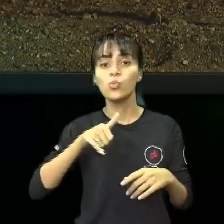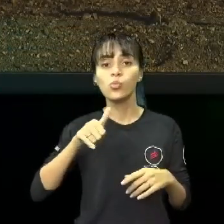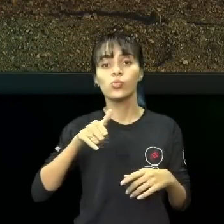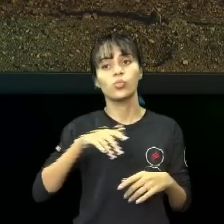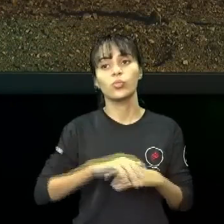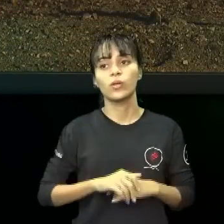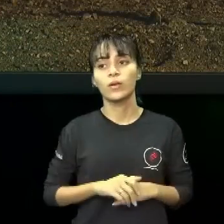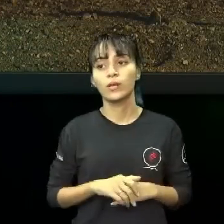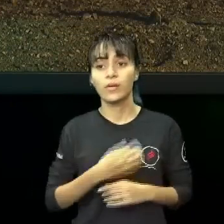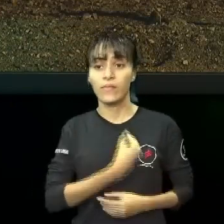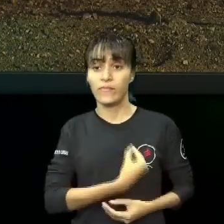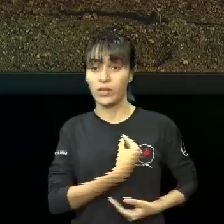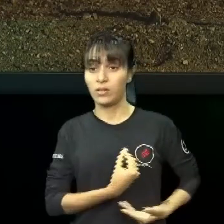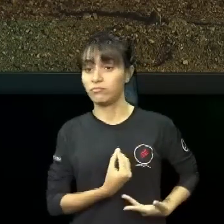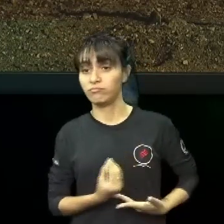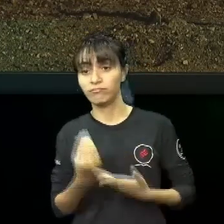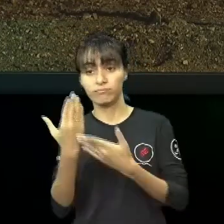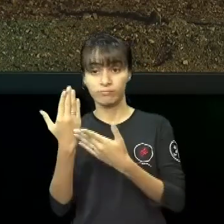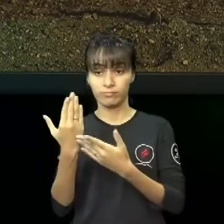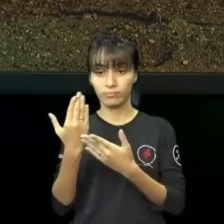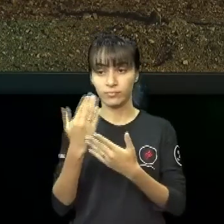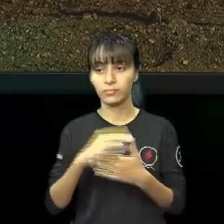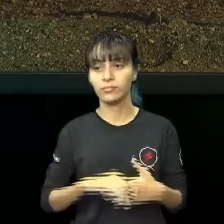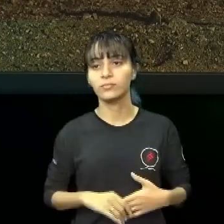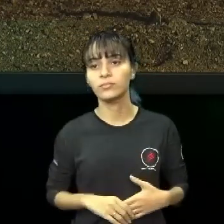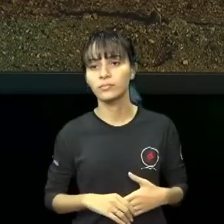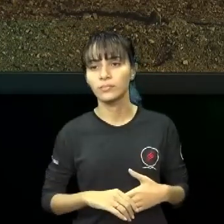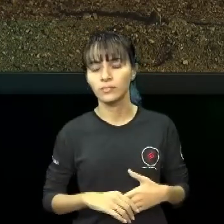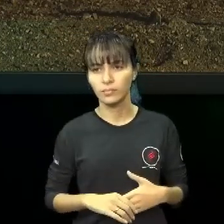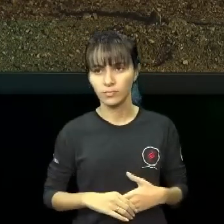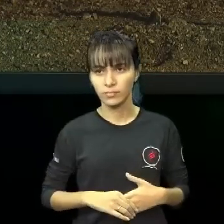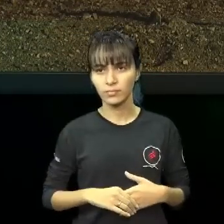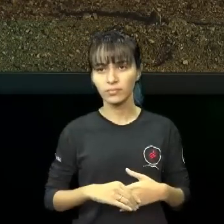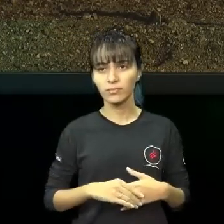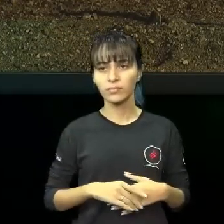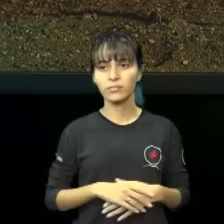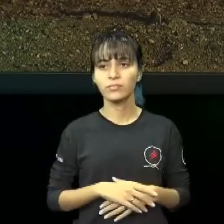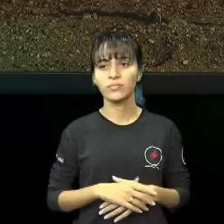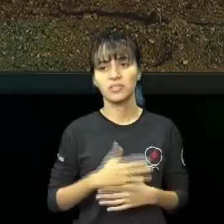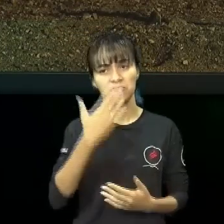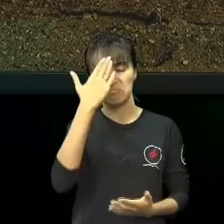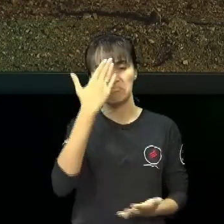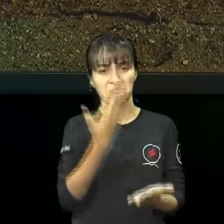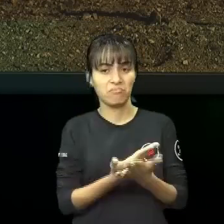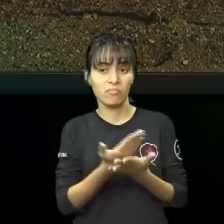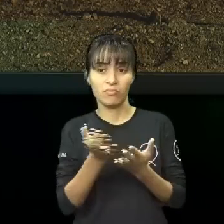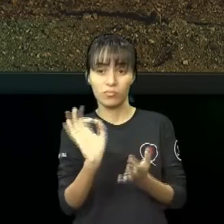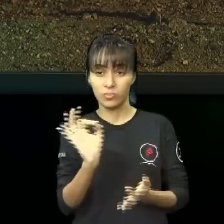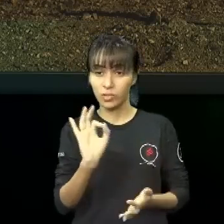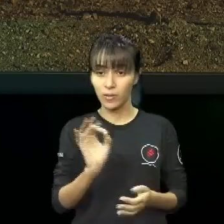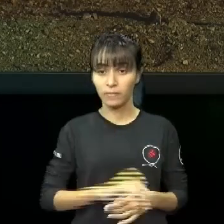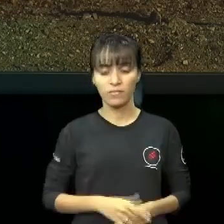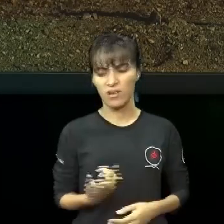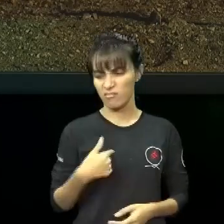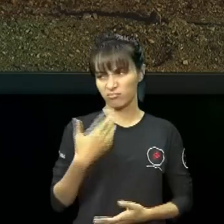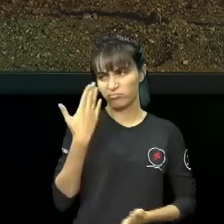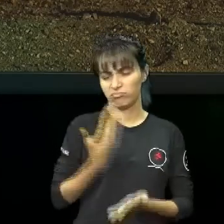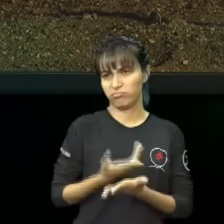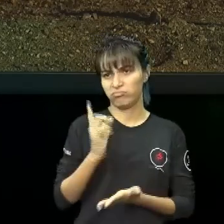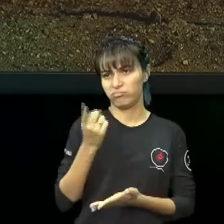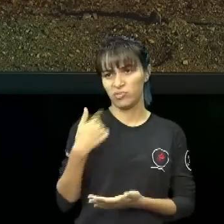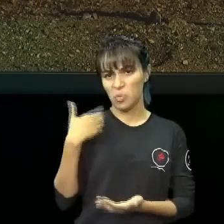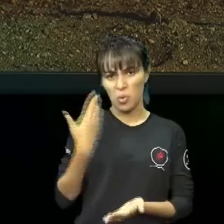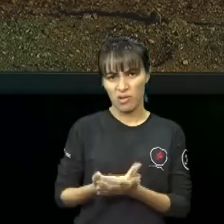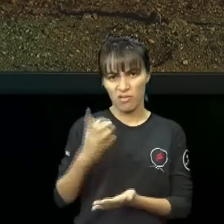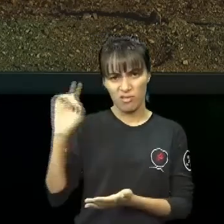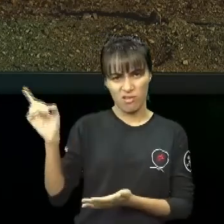de entregar sua vida a Deus tímidos incrédulos acredito não não